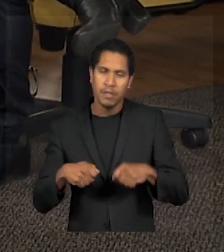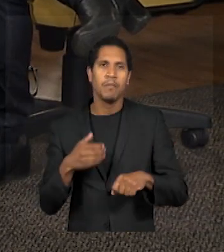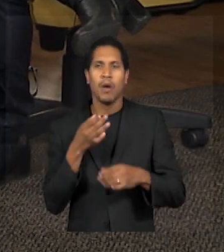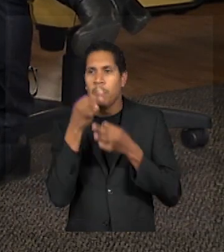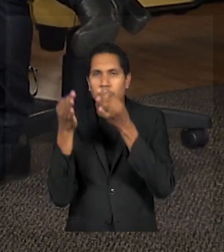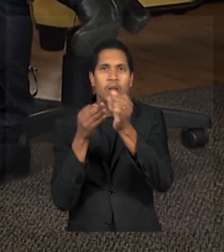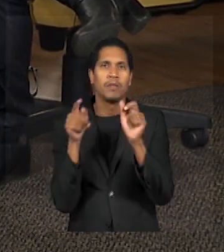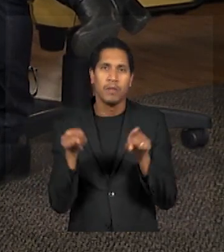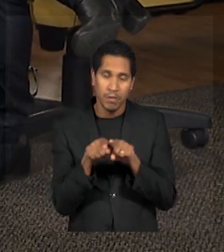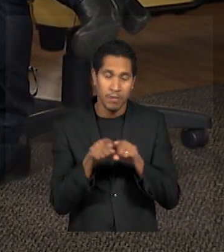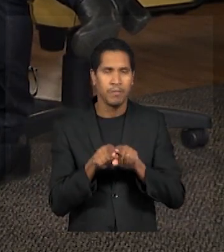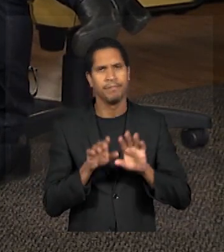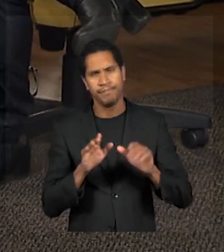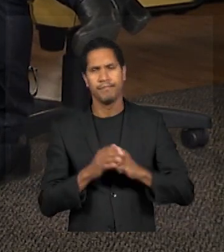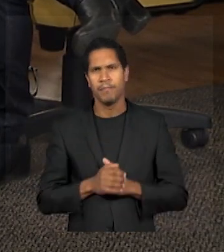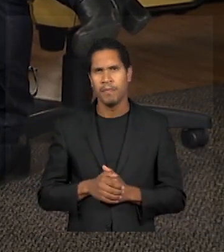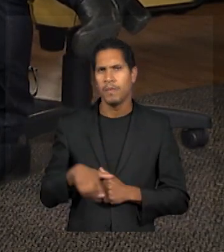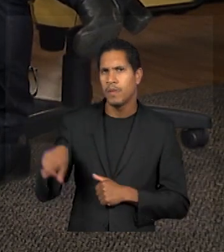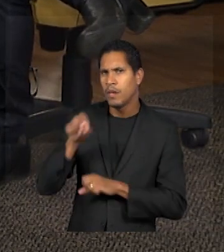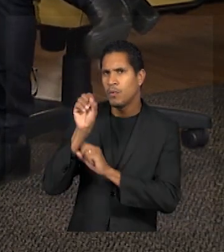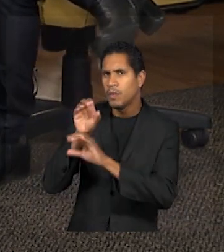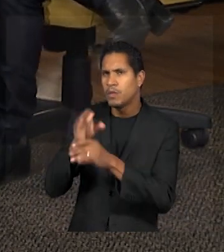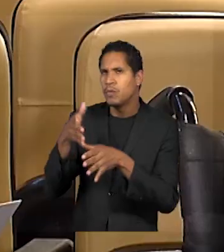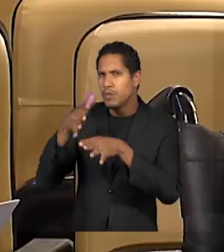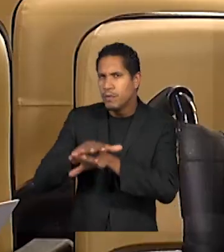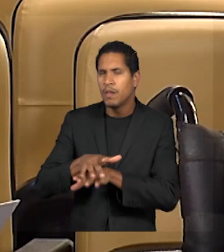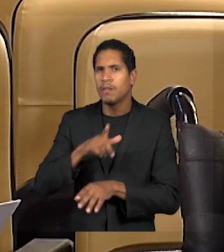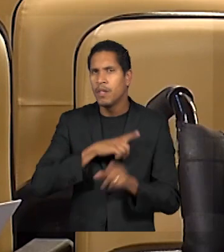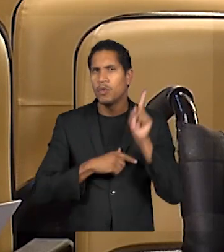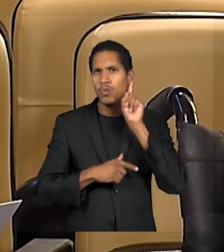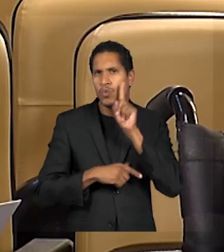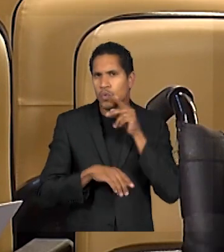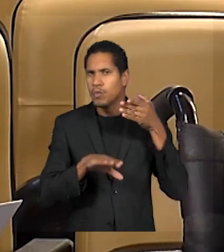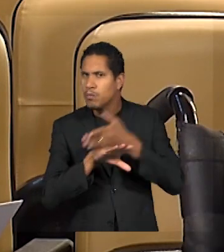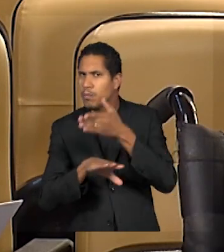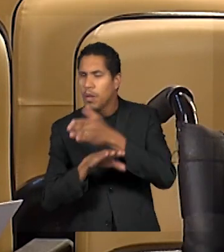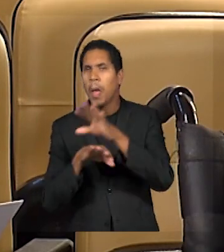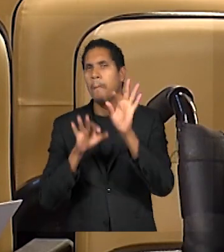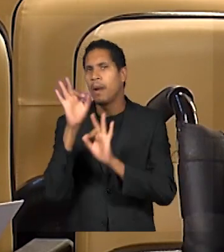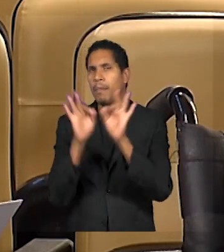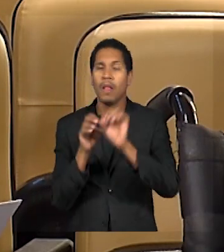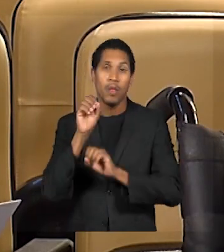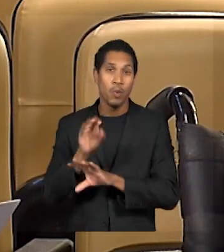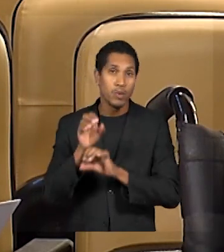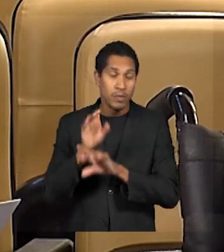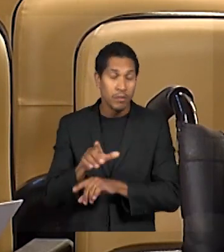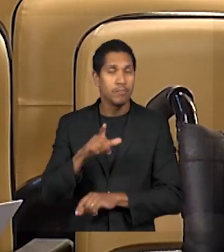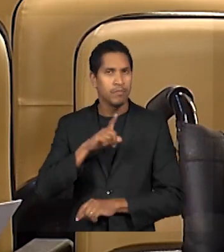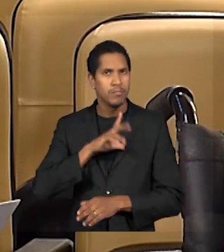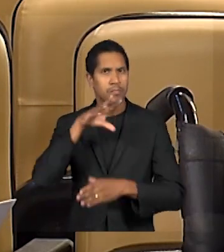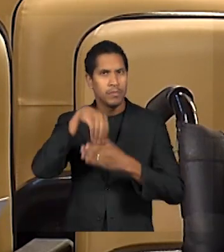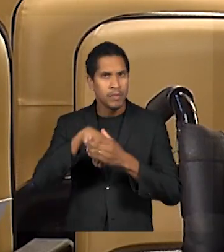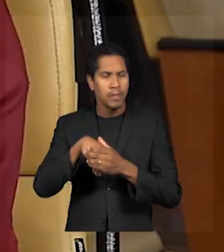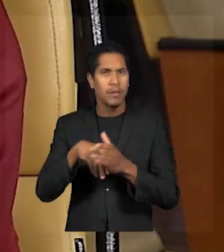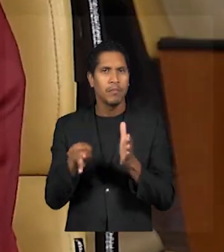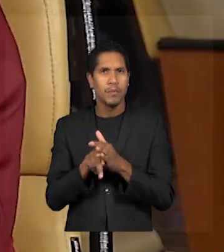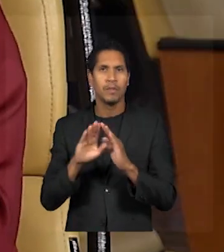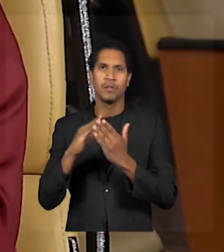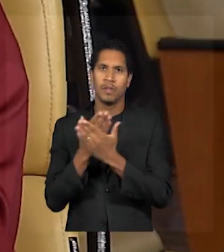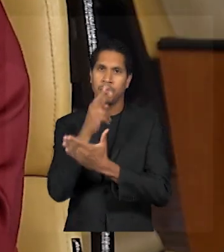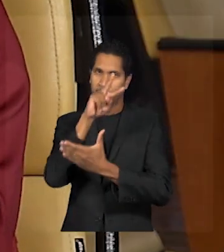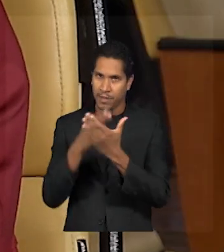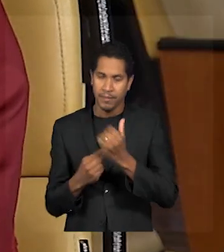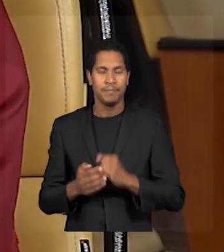inclusiva, existe a participação de surdos no planejamento educacional na escola bilíngue?